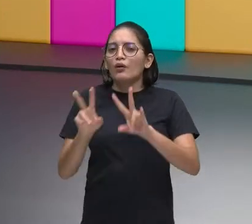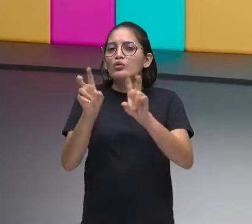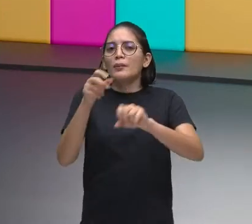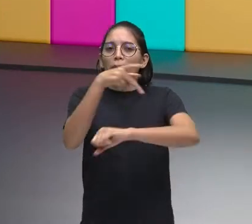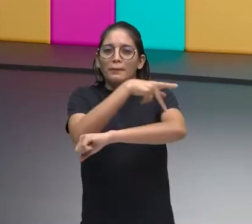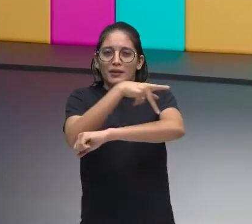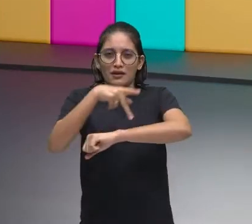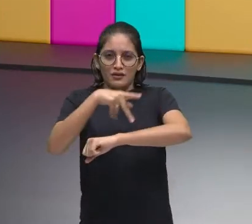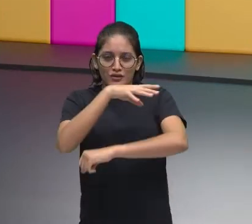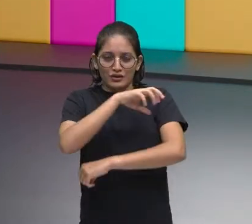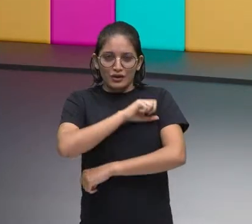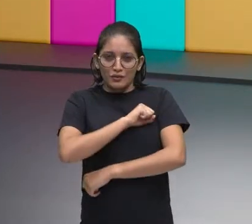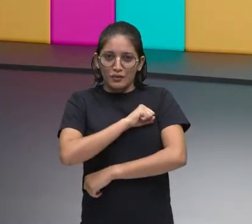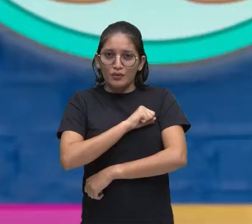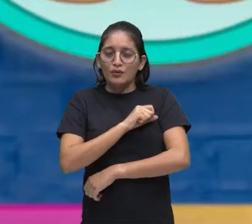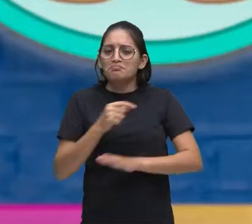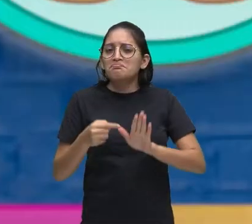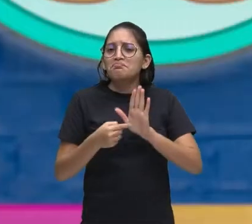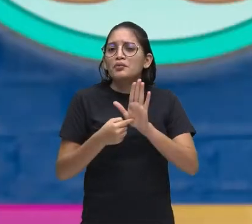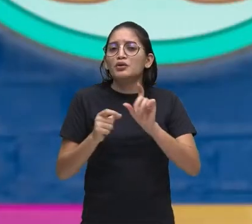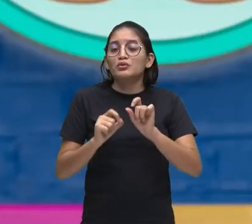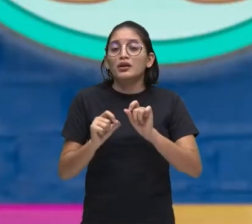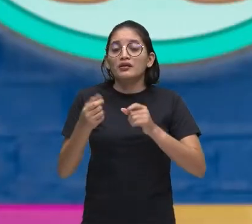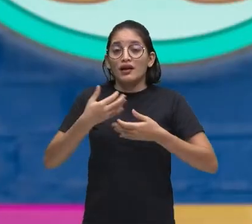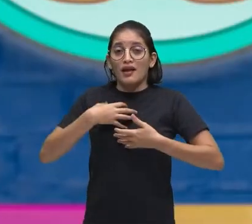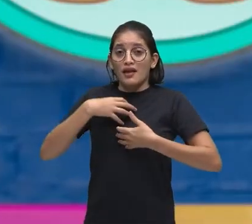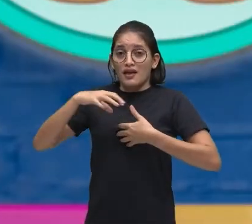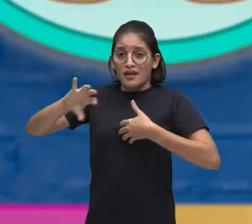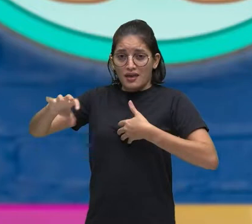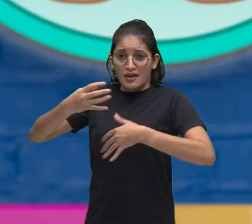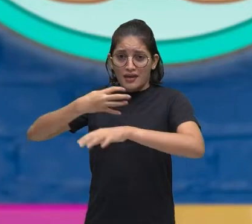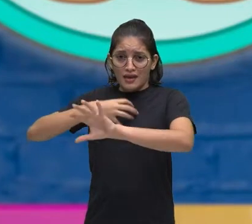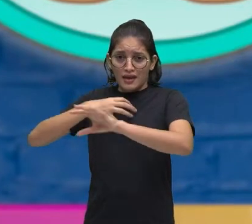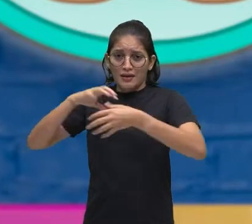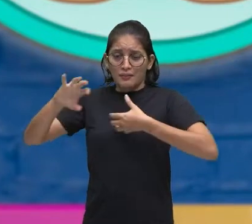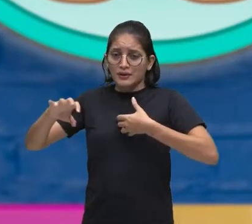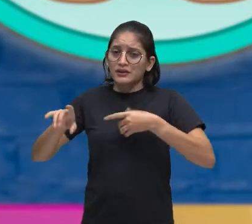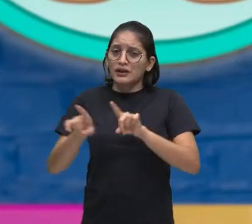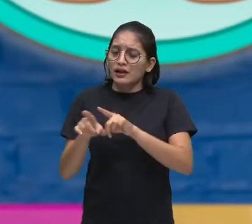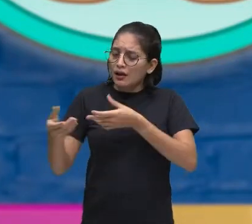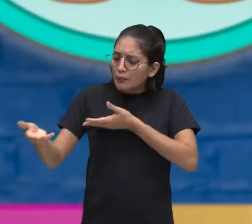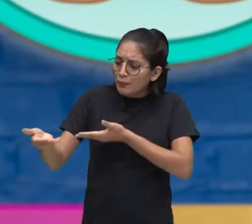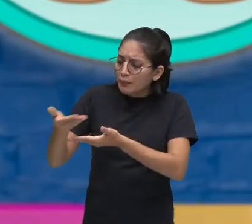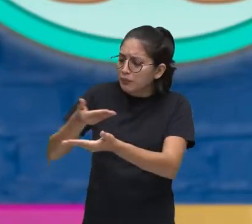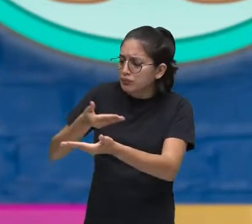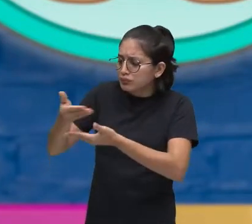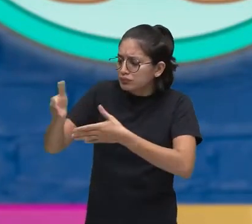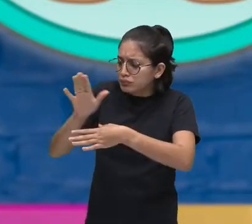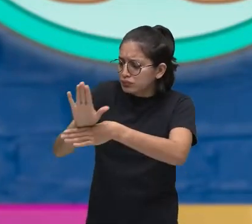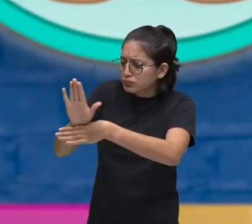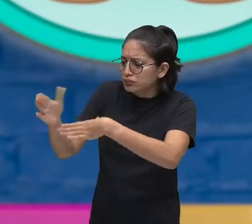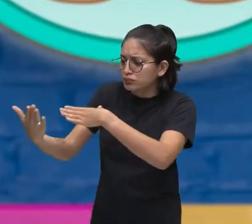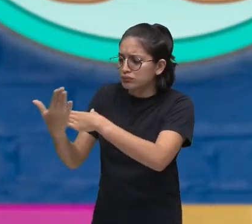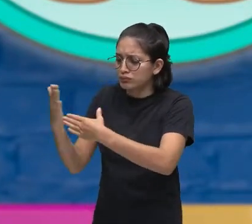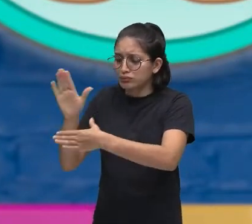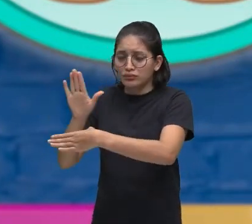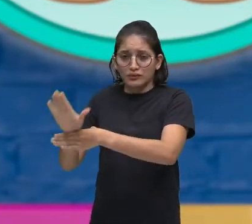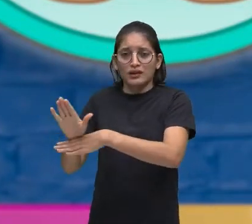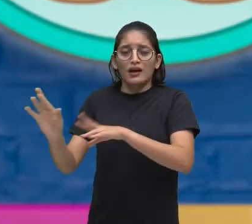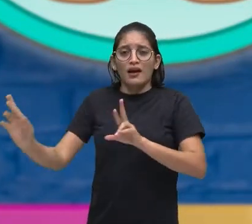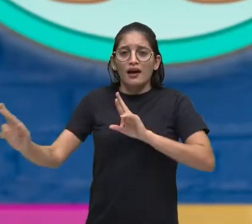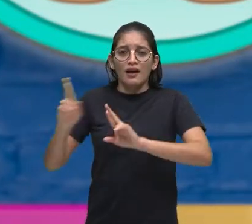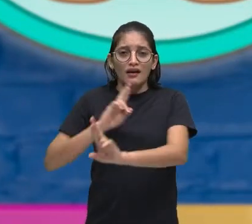né? Ela veio colocando a questão da empatia, a questão da cooperação do professor e aluno, nessa relação